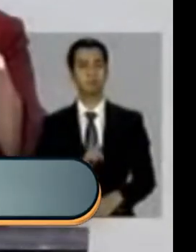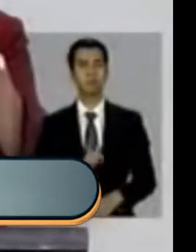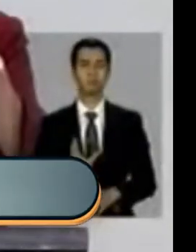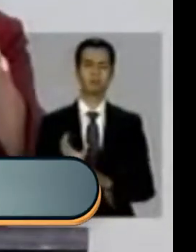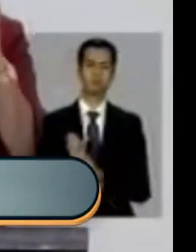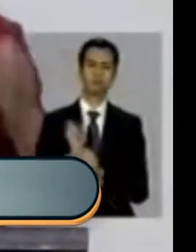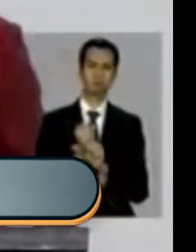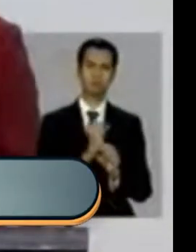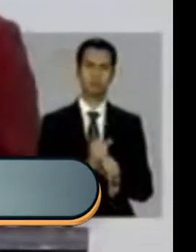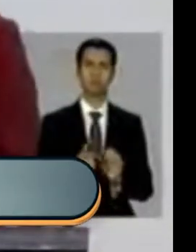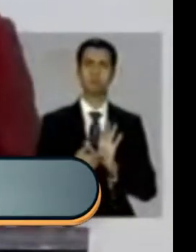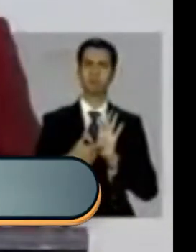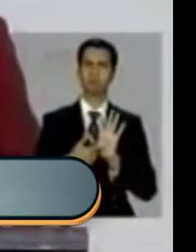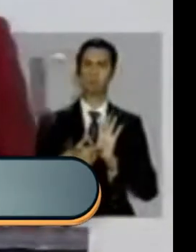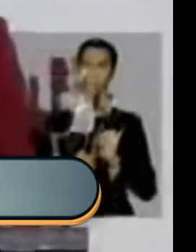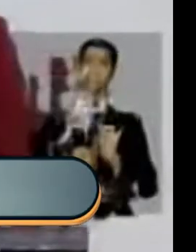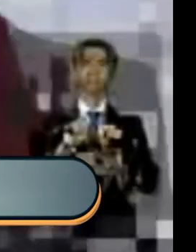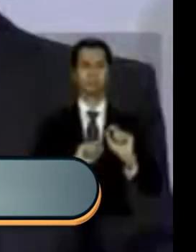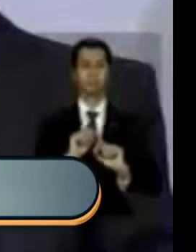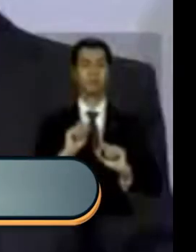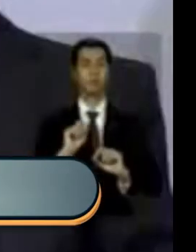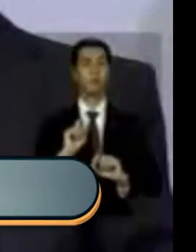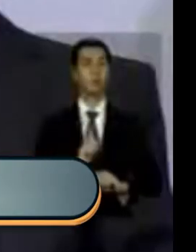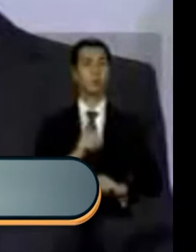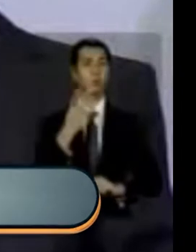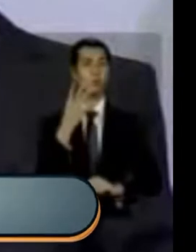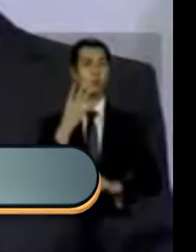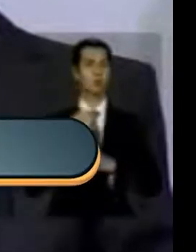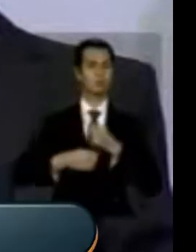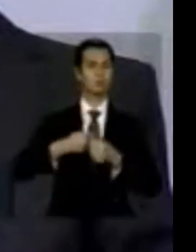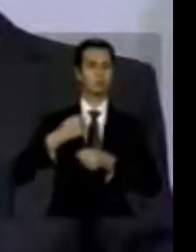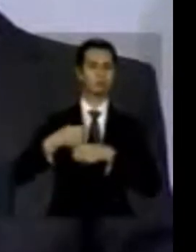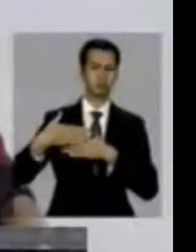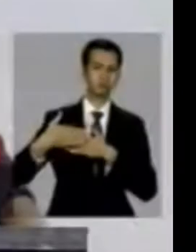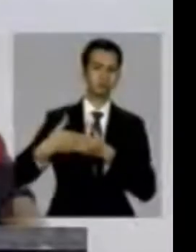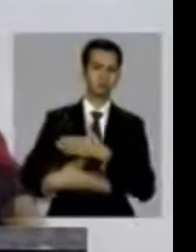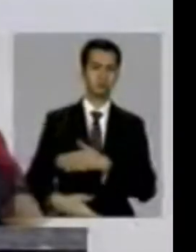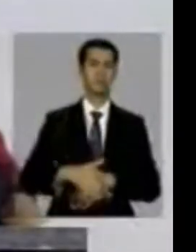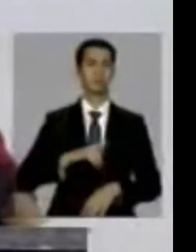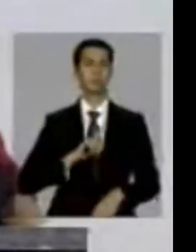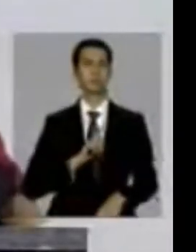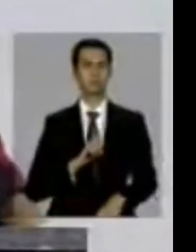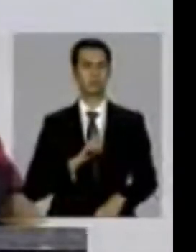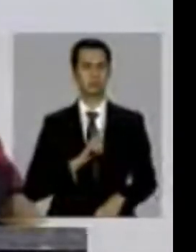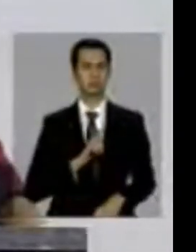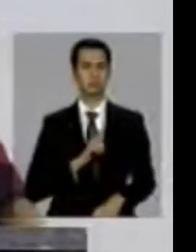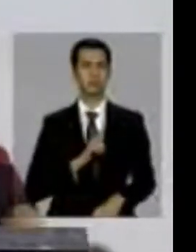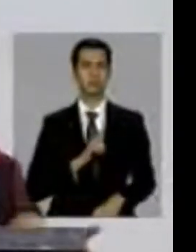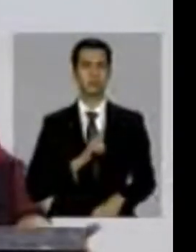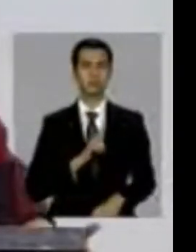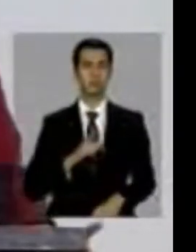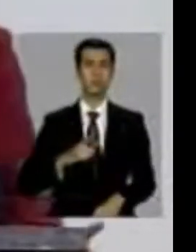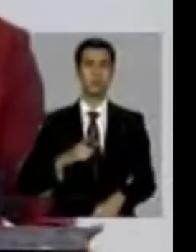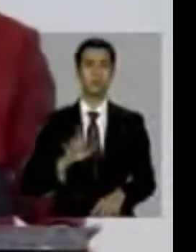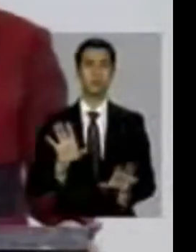Nos próximos 4 anos, o meu governo entregará aos jovens deste